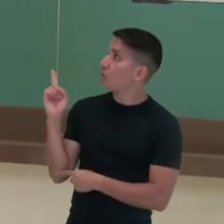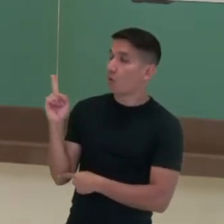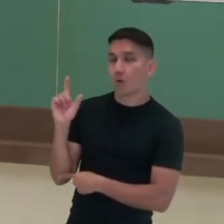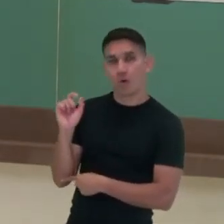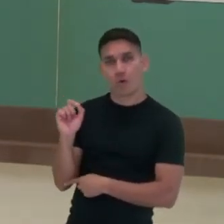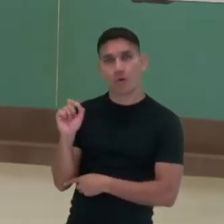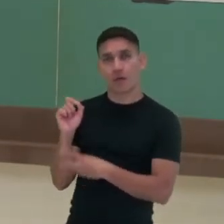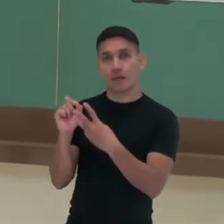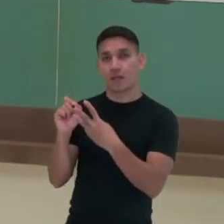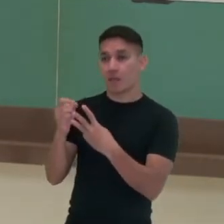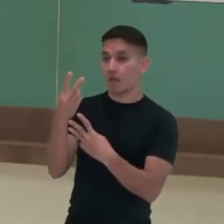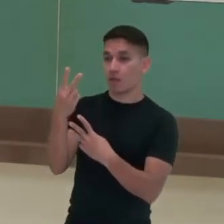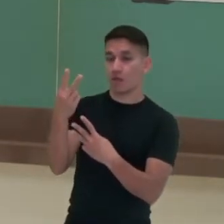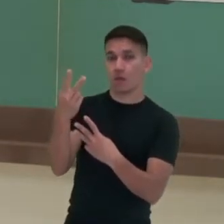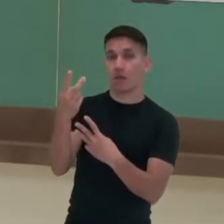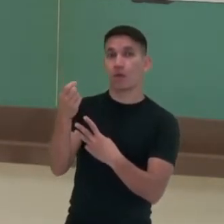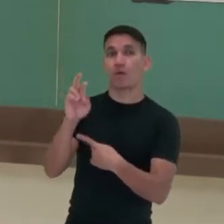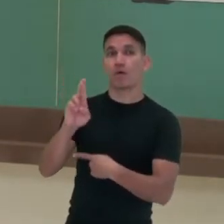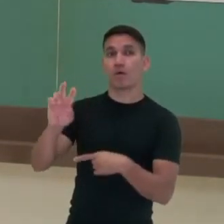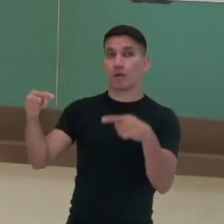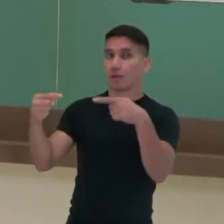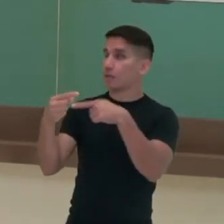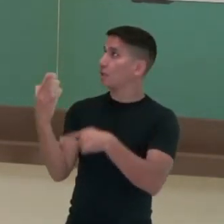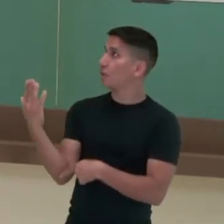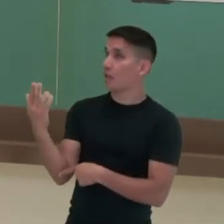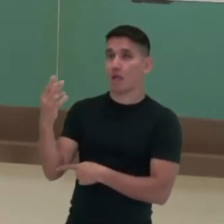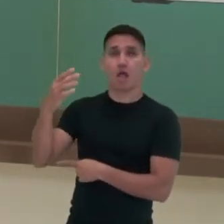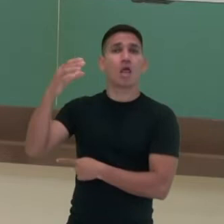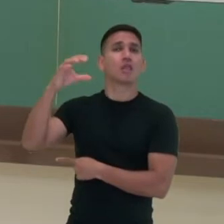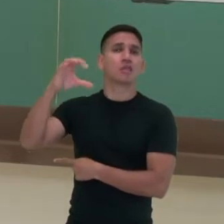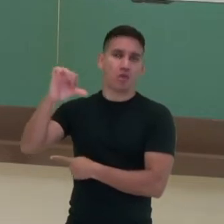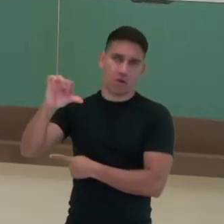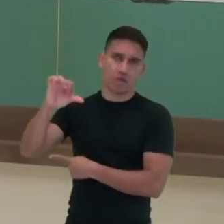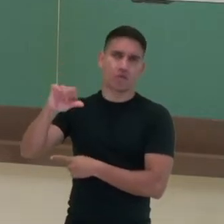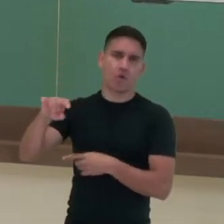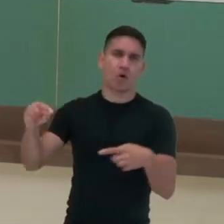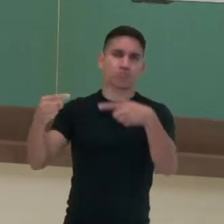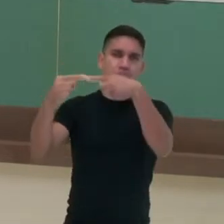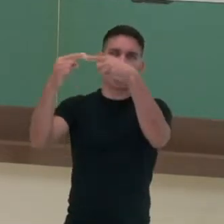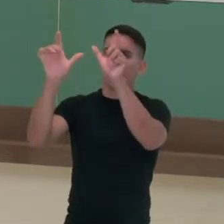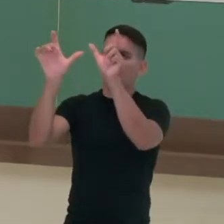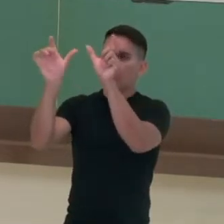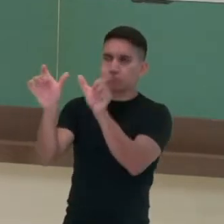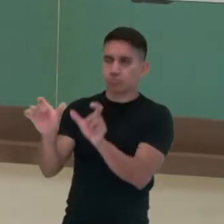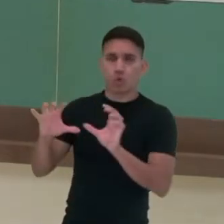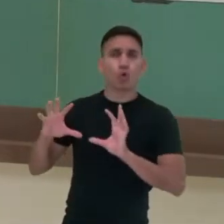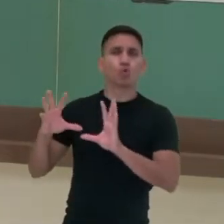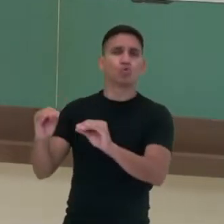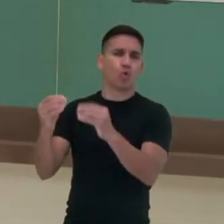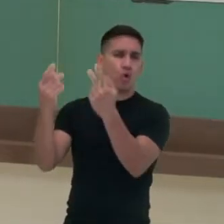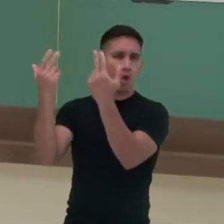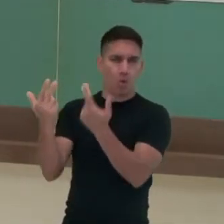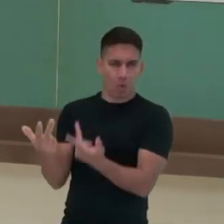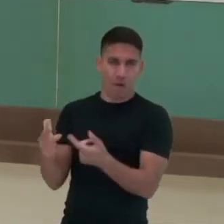3 elevado ao quadrado dá quanto? 9. Completaria usando o mesmo raciocínio todos os valores.